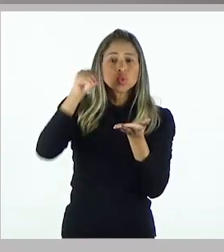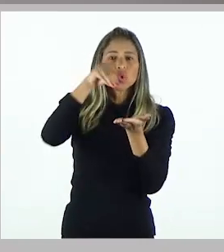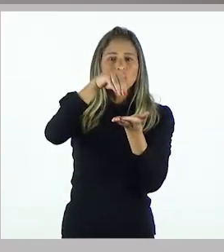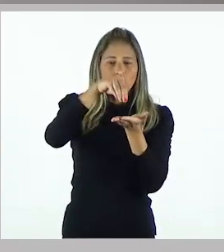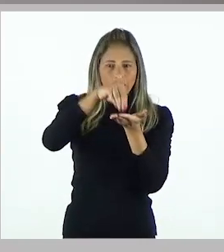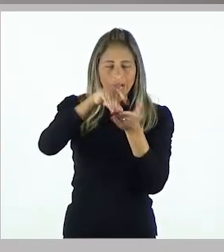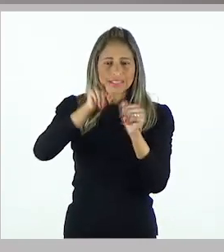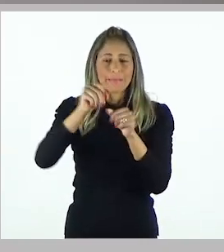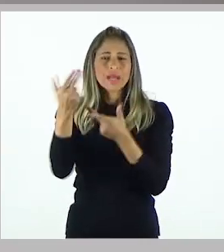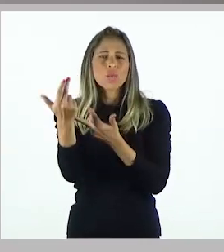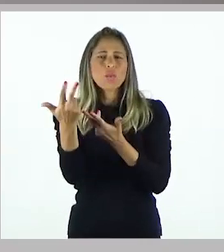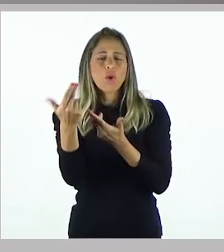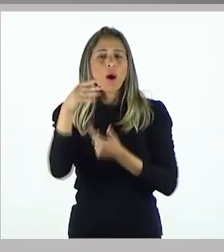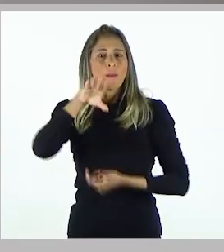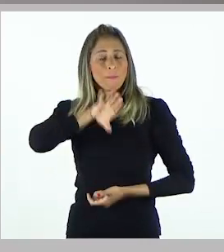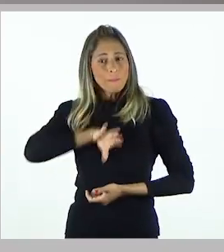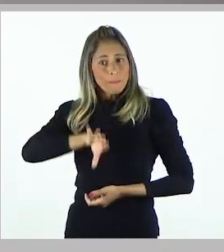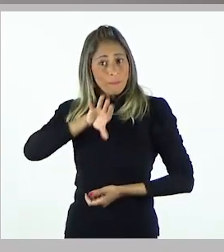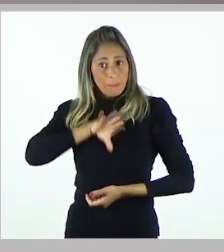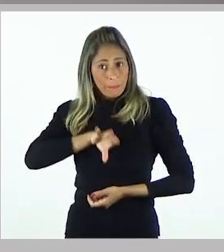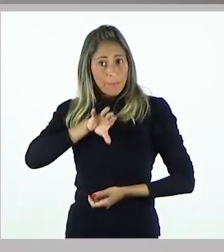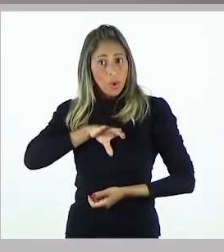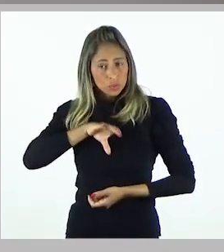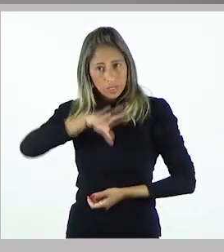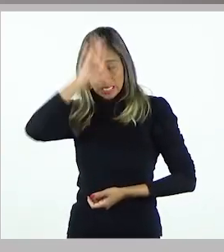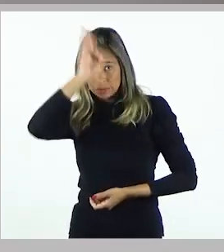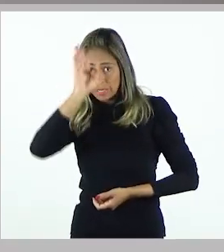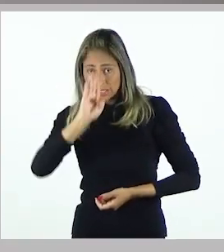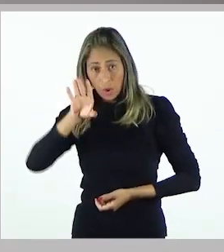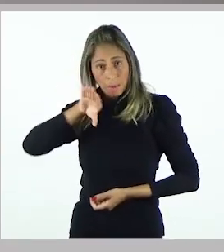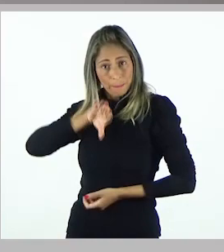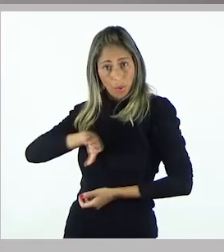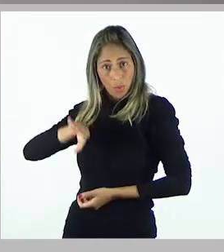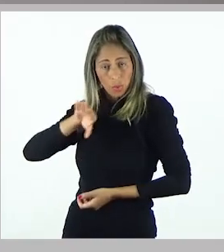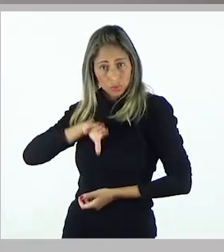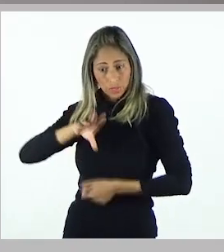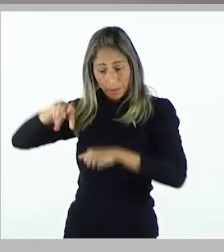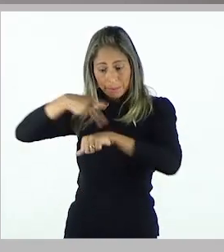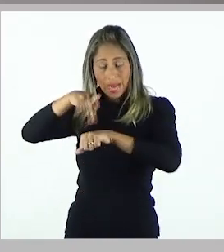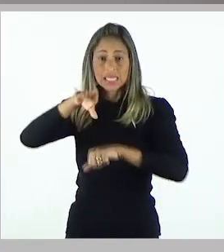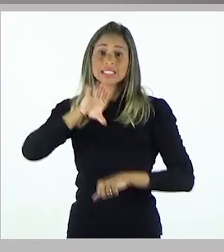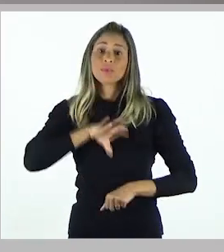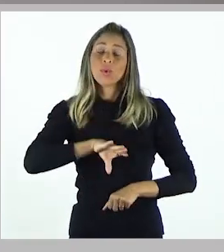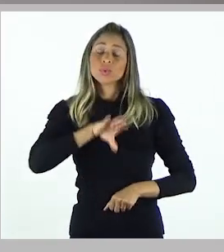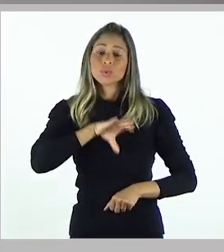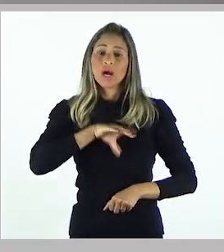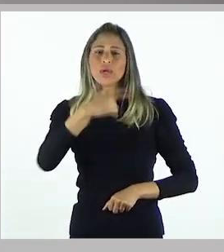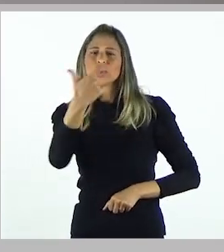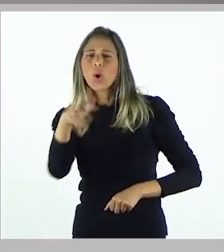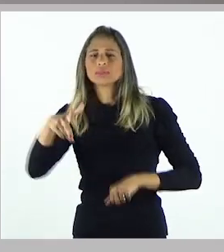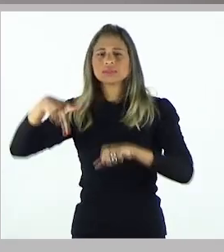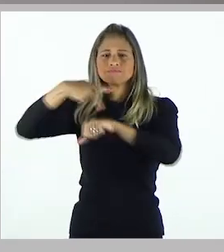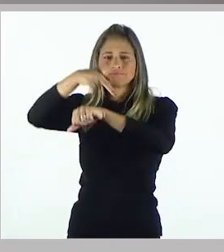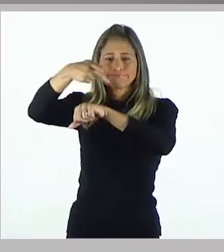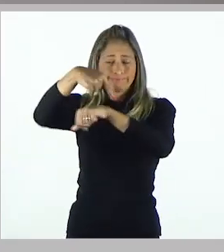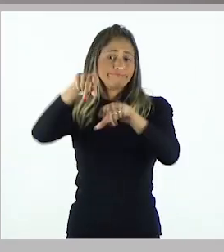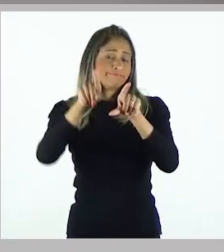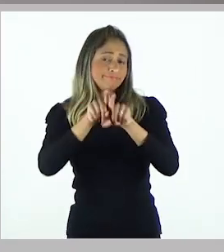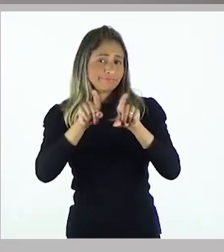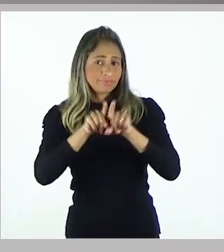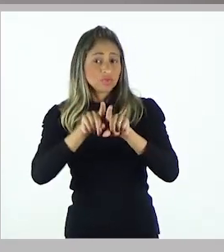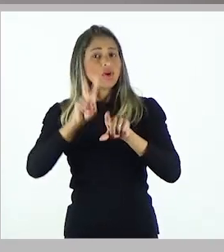incluídos, assim como foi o caso do português Brasil e do português de Portugal, entre outros